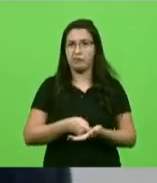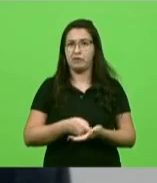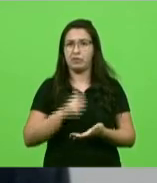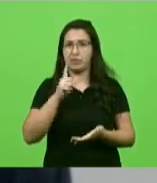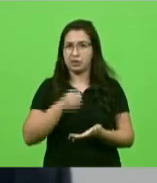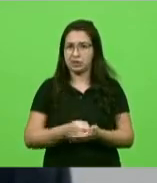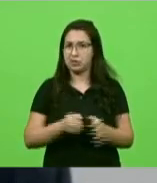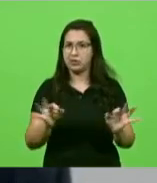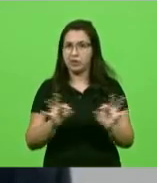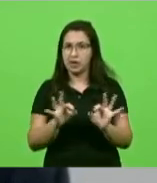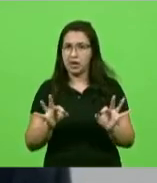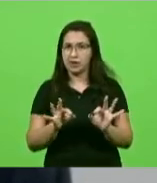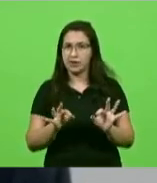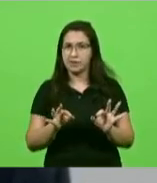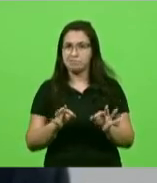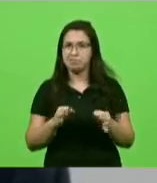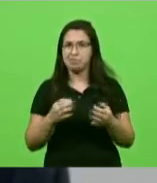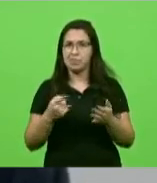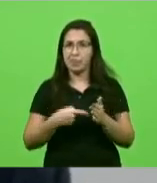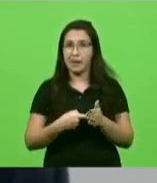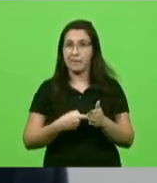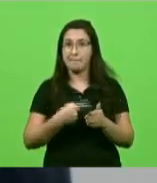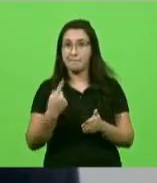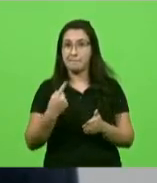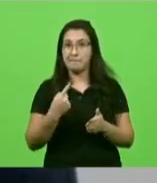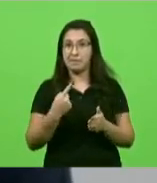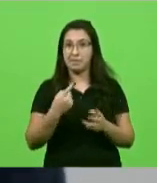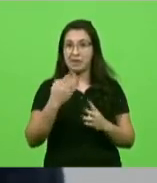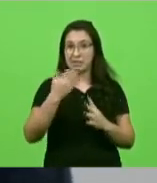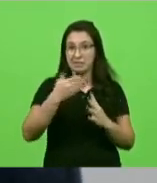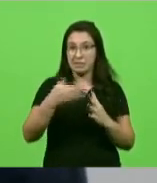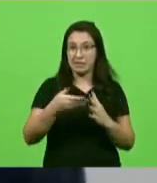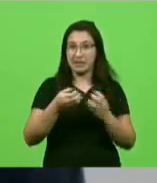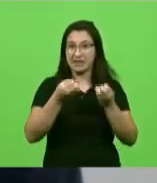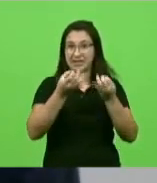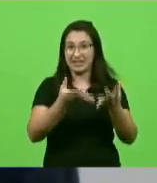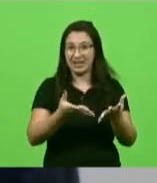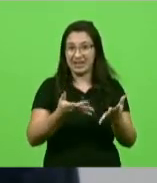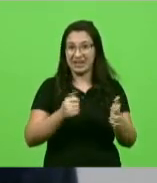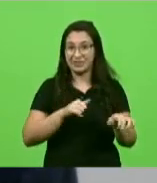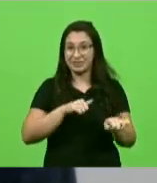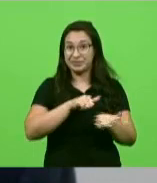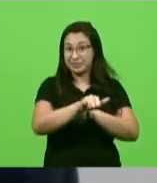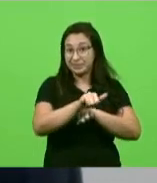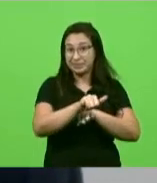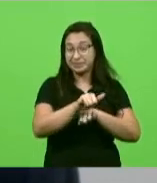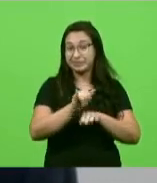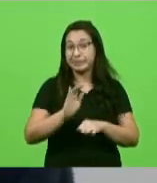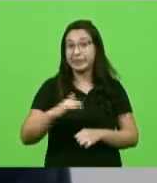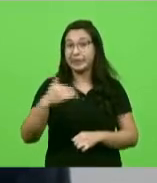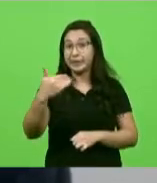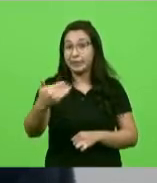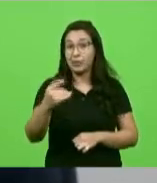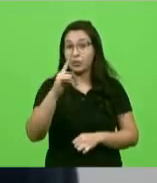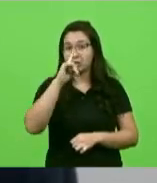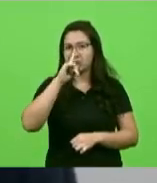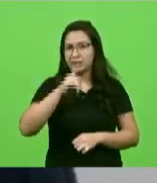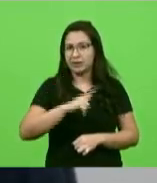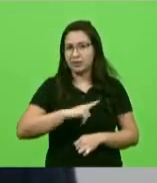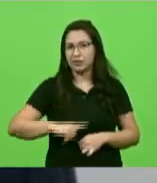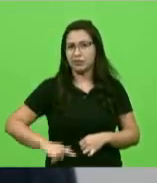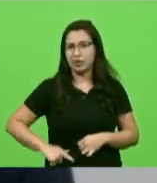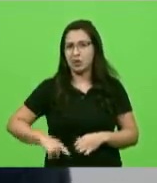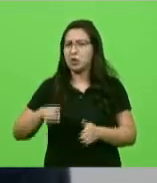Manifesta a verificação de calote na primeira parcela, porque não entregaram. Mesmo assim, o mandatário, pelo menos oficialmente, não questionou